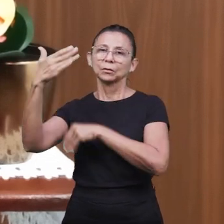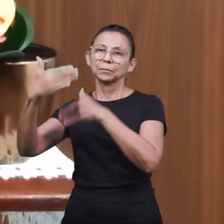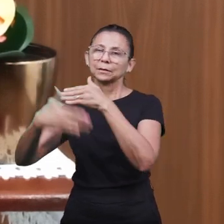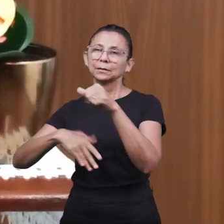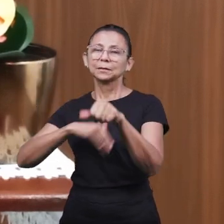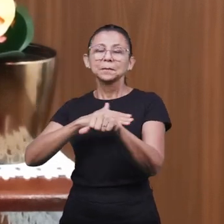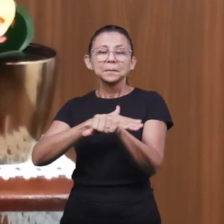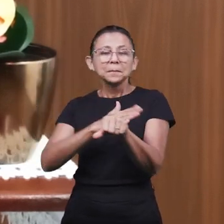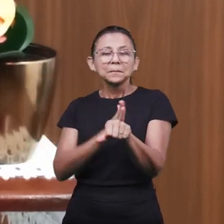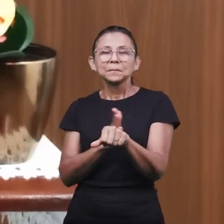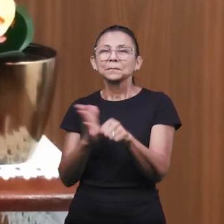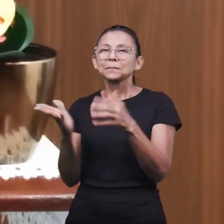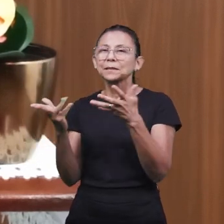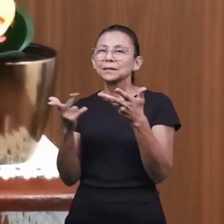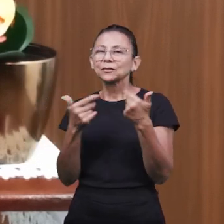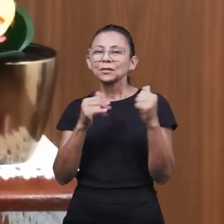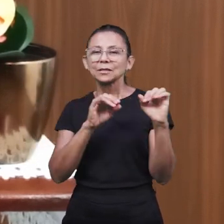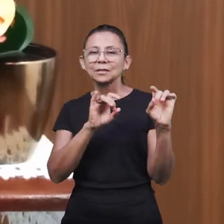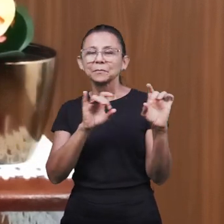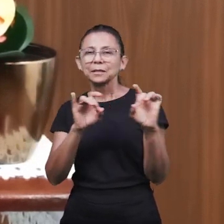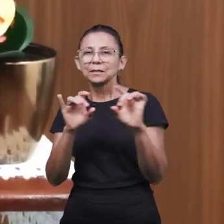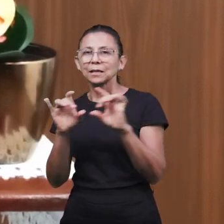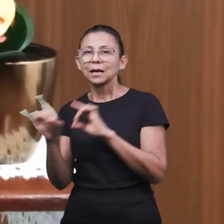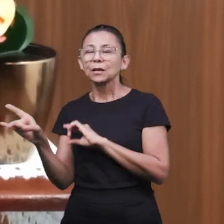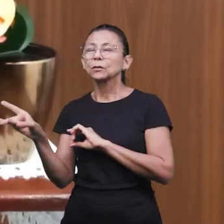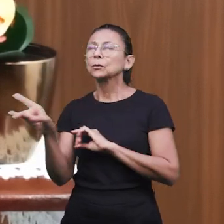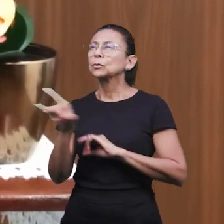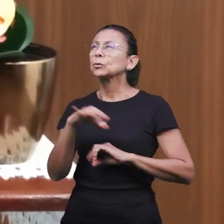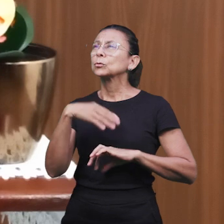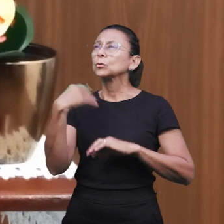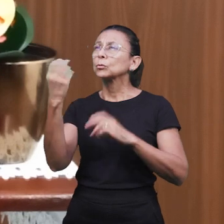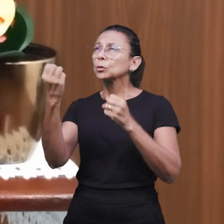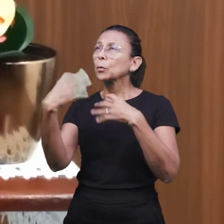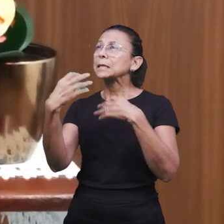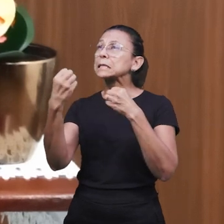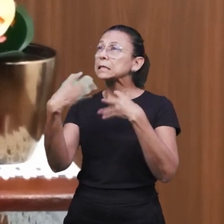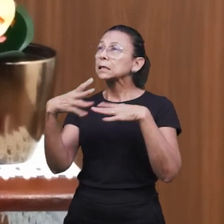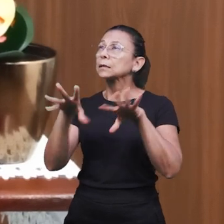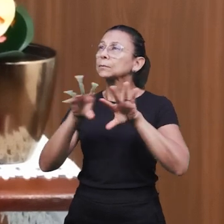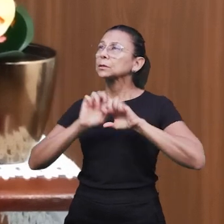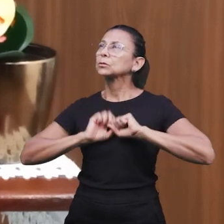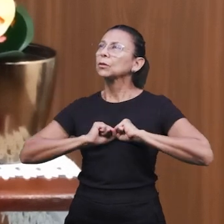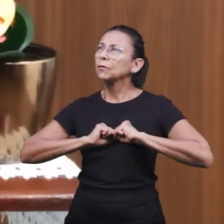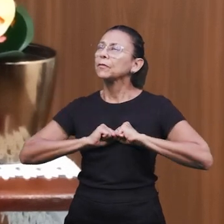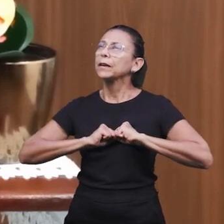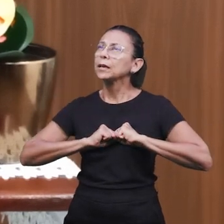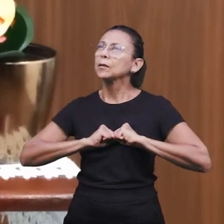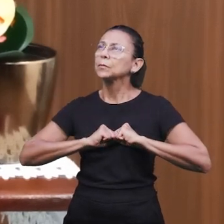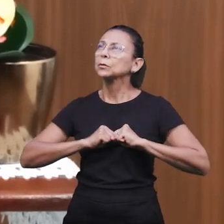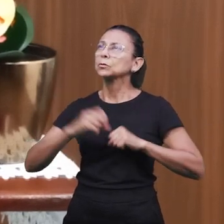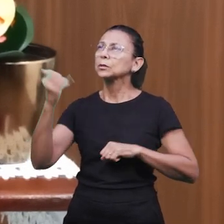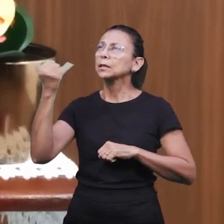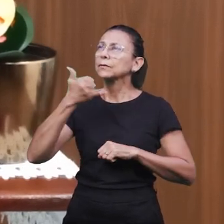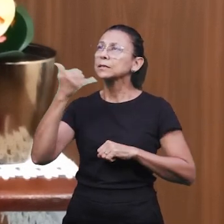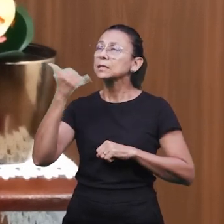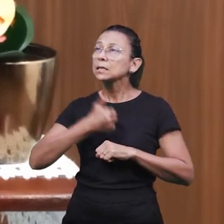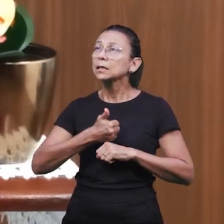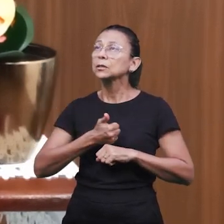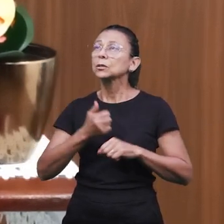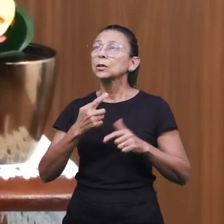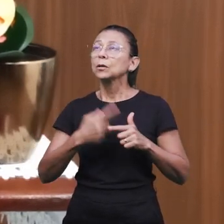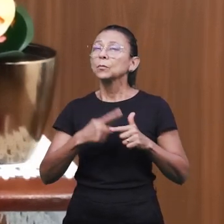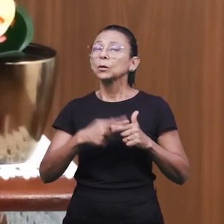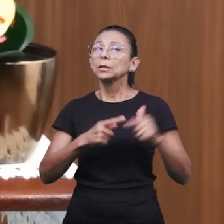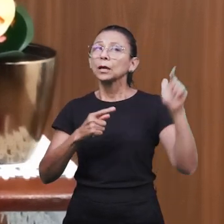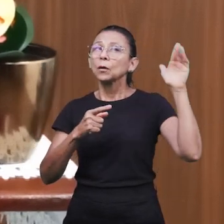esses momentos tão preciosos, onde recebemos o Teu ensinamento, o Teu alerta, que nos preserva, que nos livra de todo mal. Nós